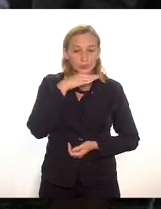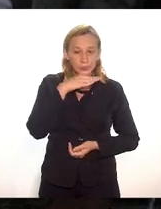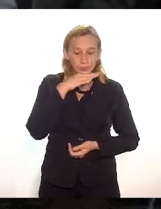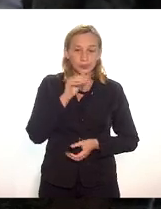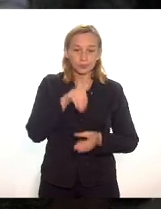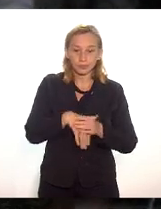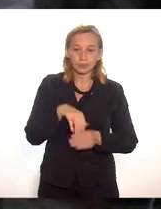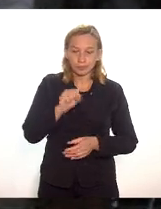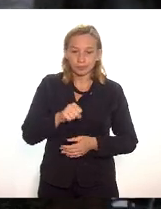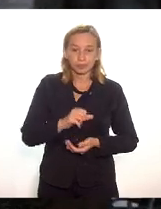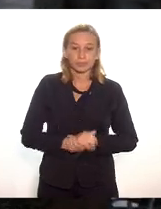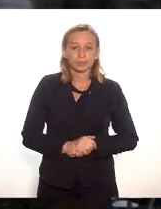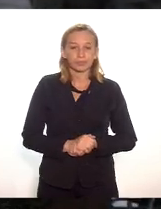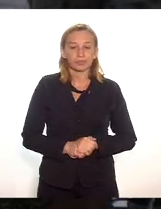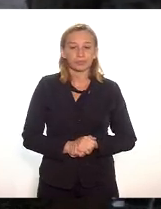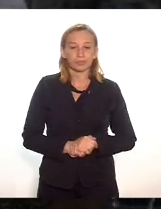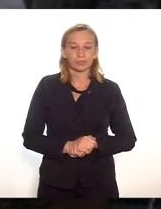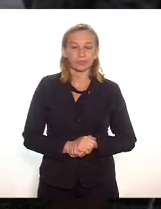votou sim.